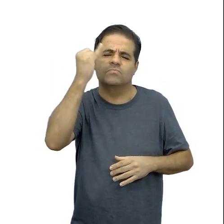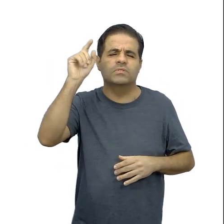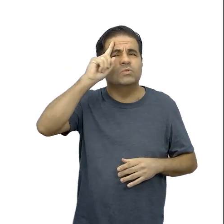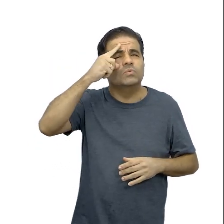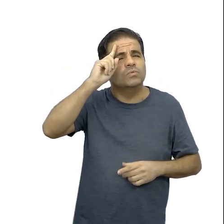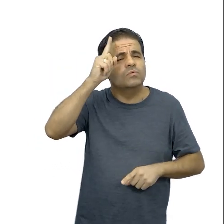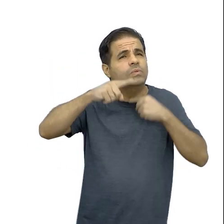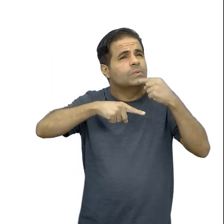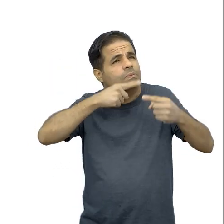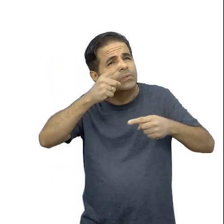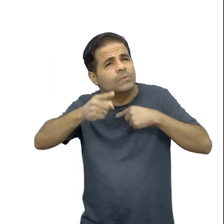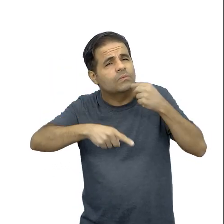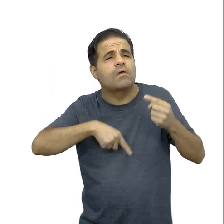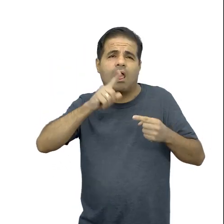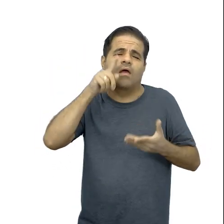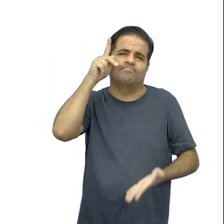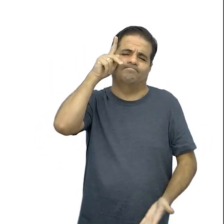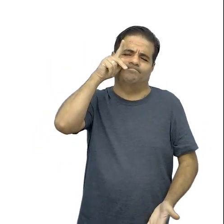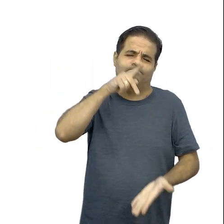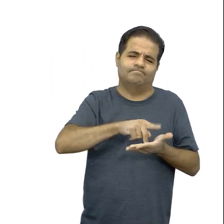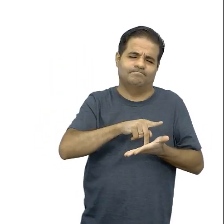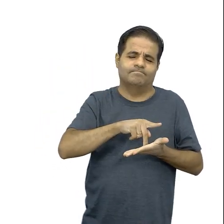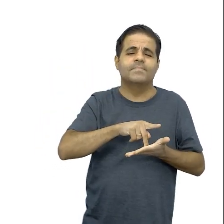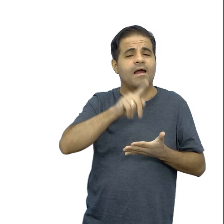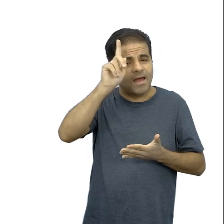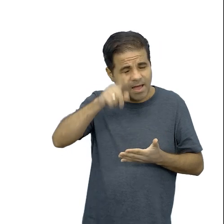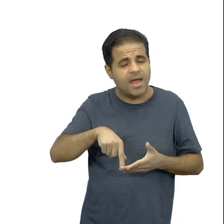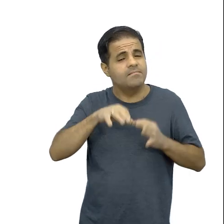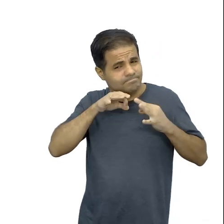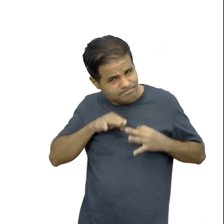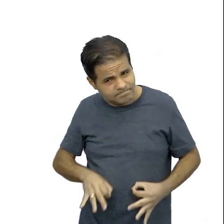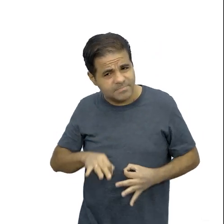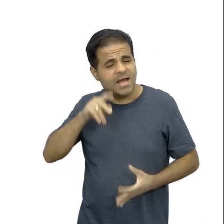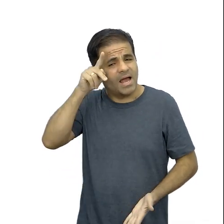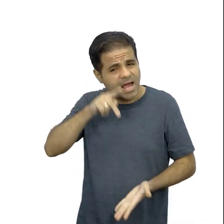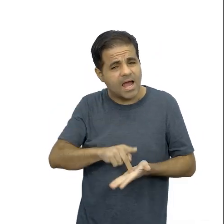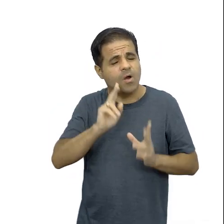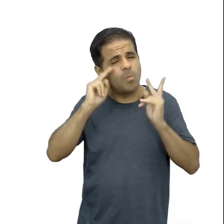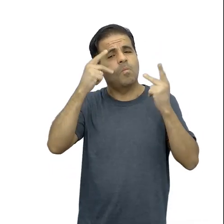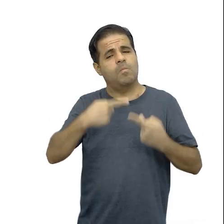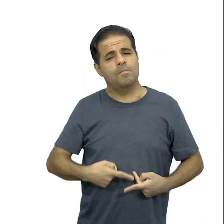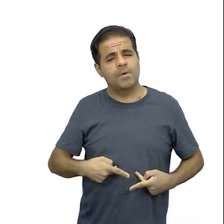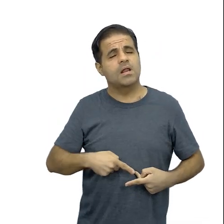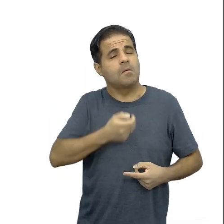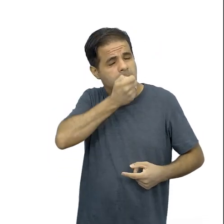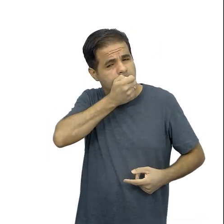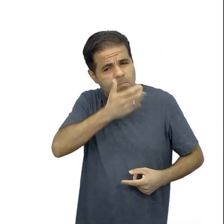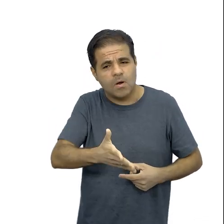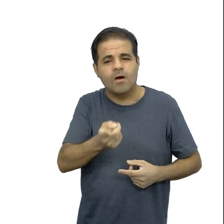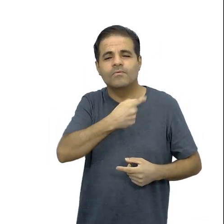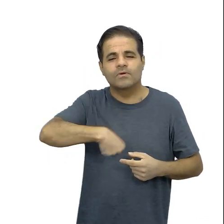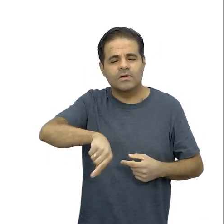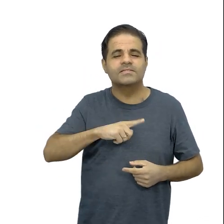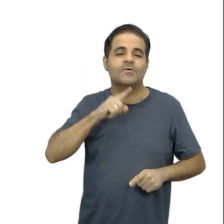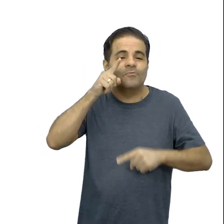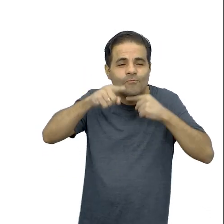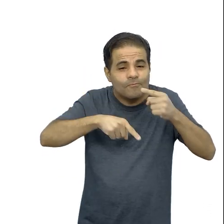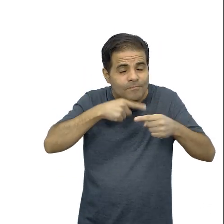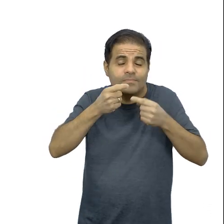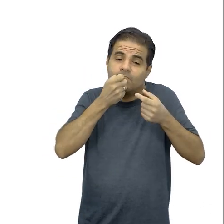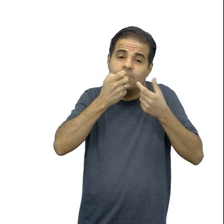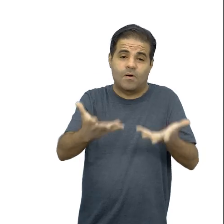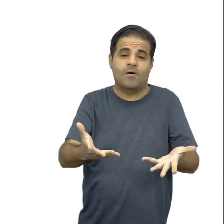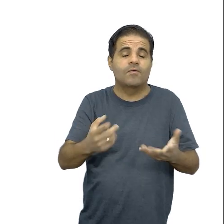dúvida. A dúvida é legítima, como eu disse. É honesta, é real, é humana. E que bom que a gente tem dúvidas, né?